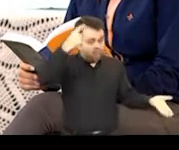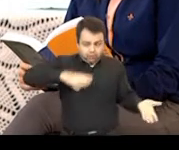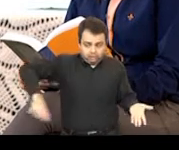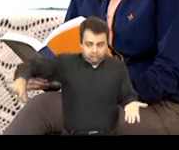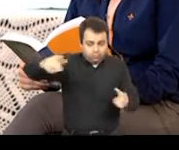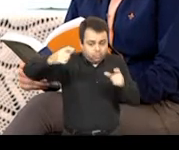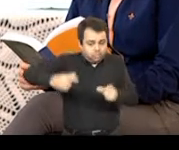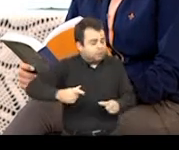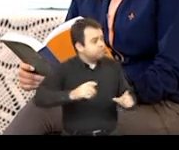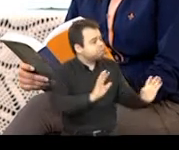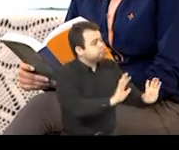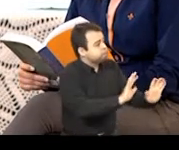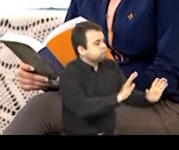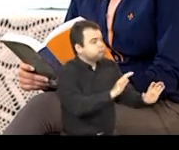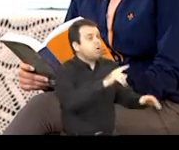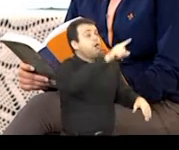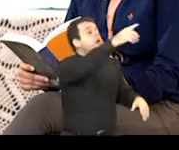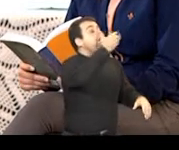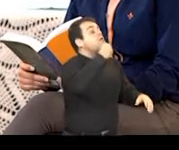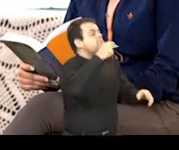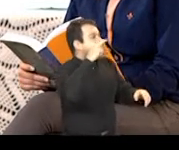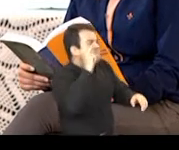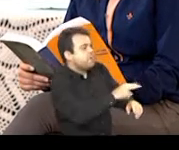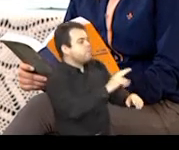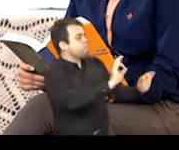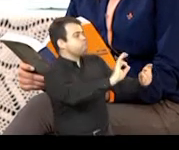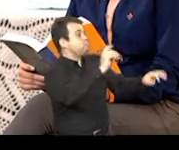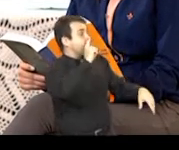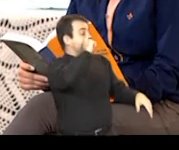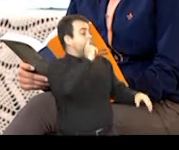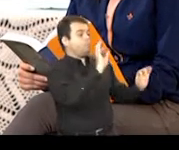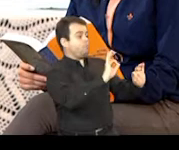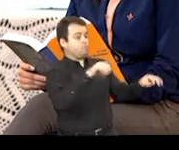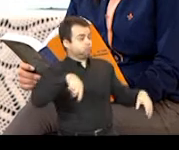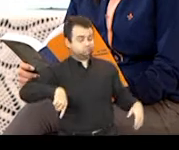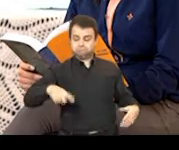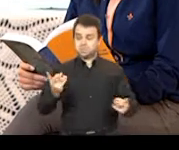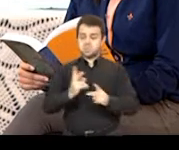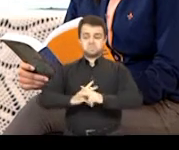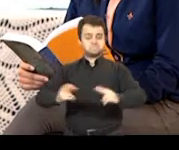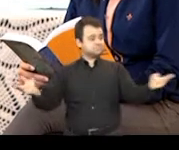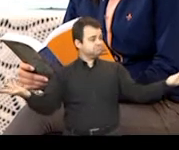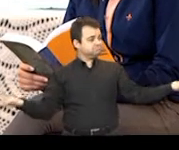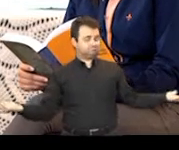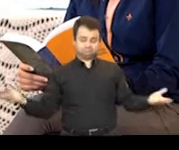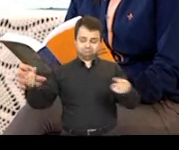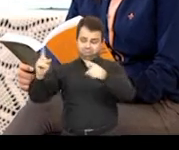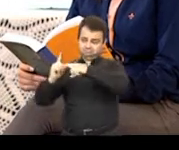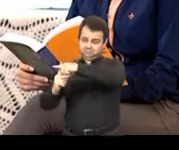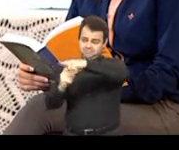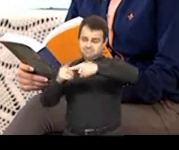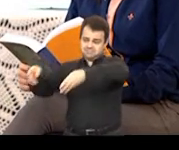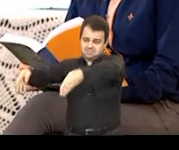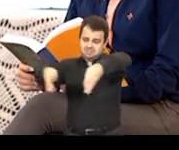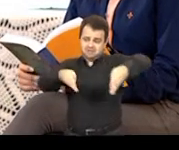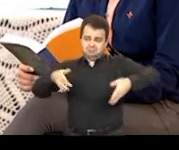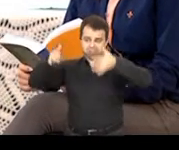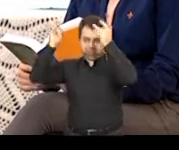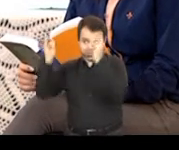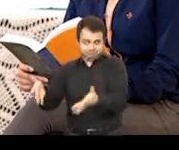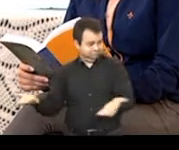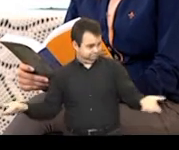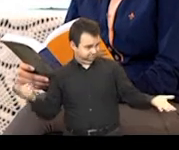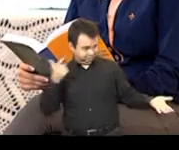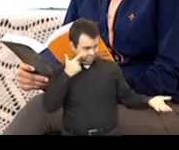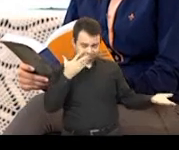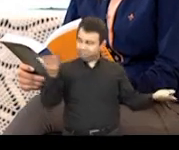porque não quero que você se arrisque, meu anjo. Não tem lugar mais discreto do que um cemitério abandonado.